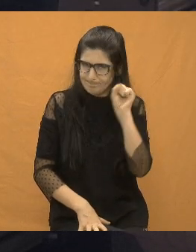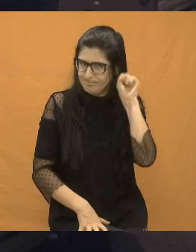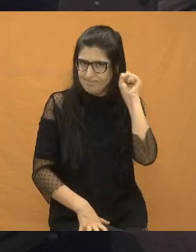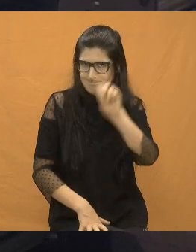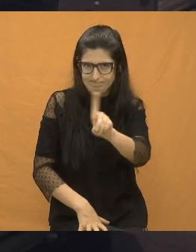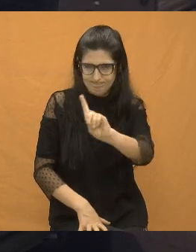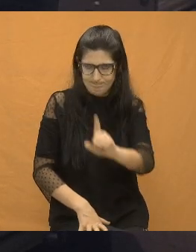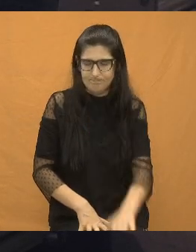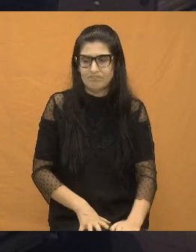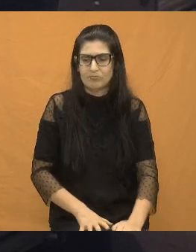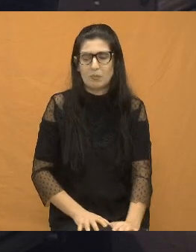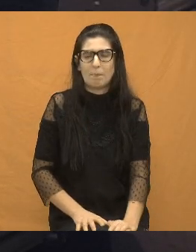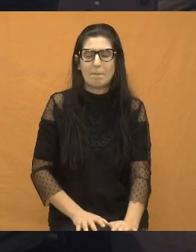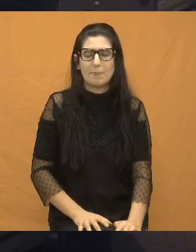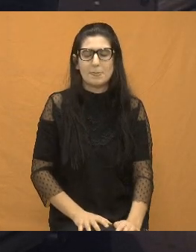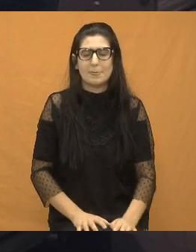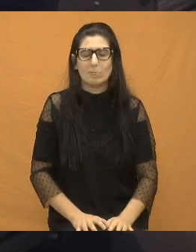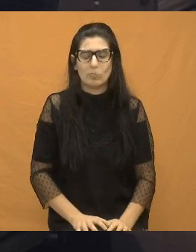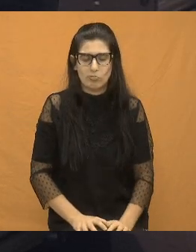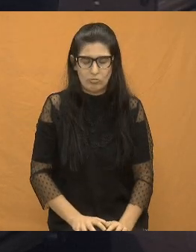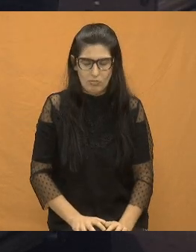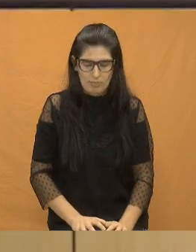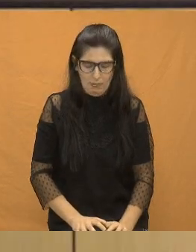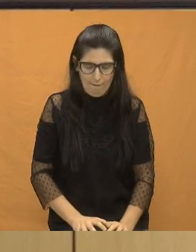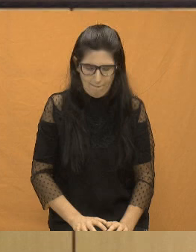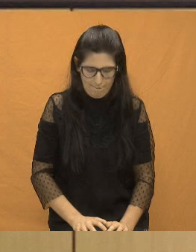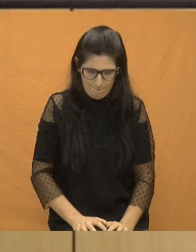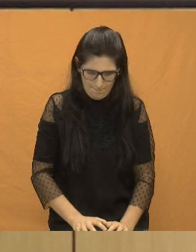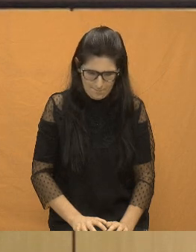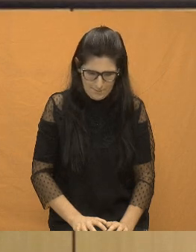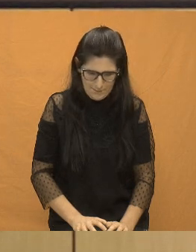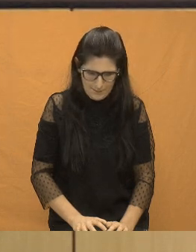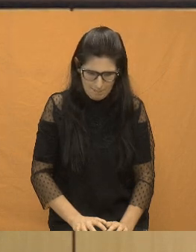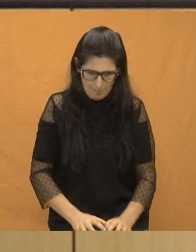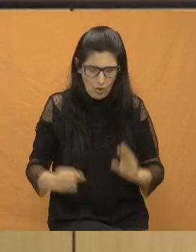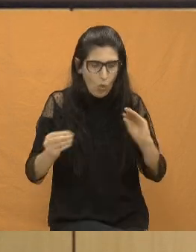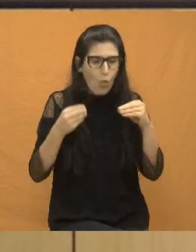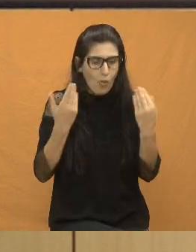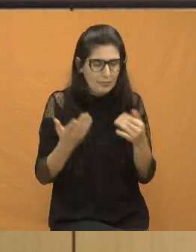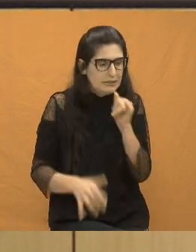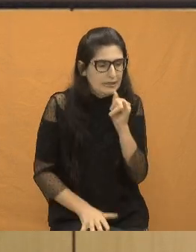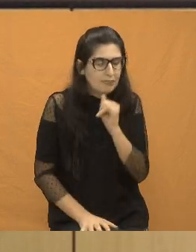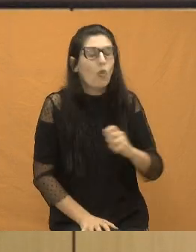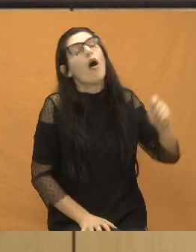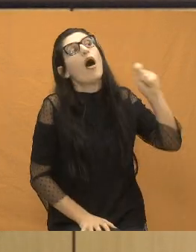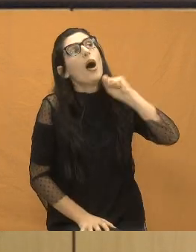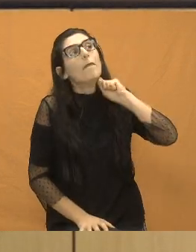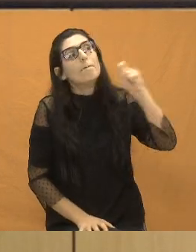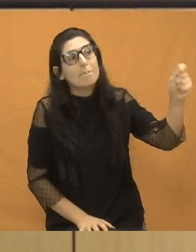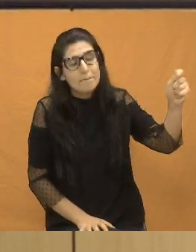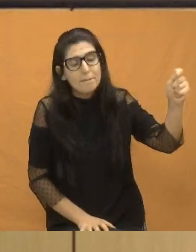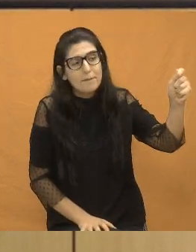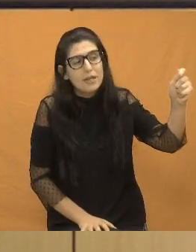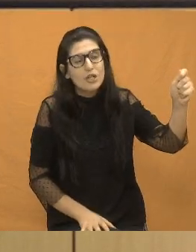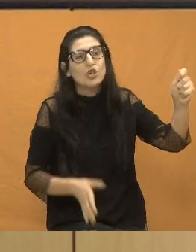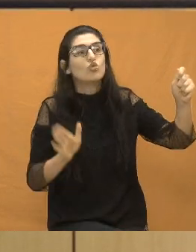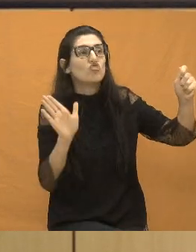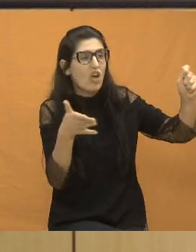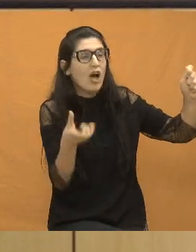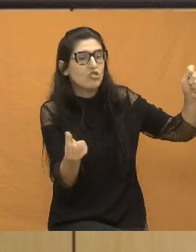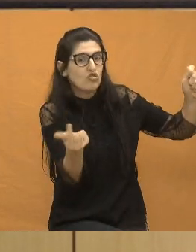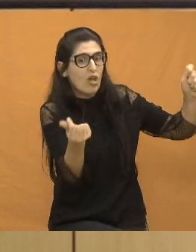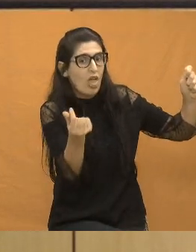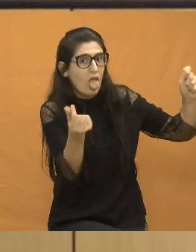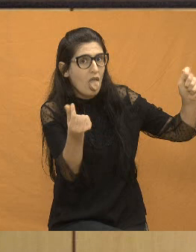Sim. Não, até aí tudo bem. Eu digo assim, o retorno, ele acontece, por exemplo, abril, que tem que retornar já retornou, ou acontece,